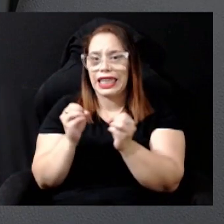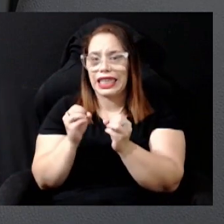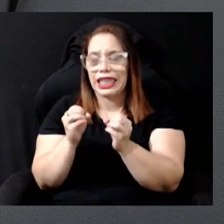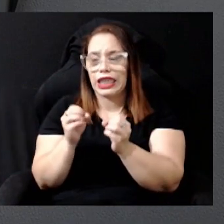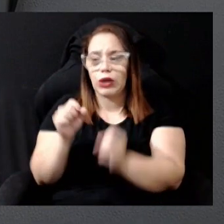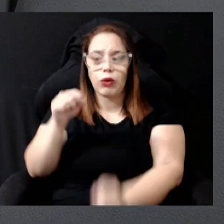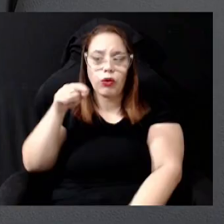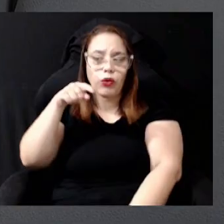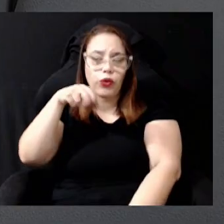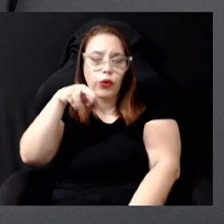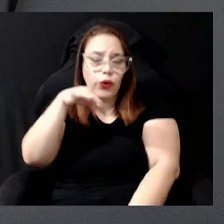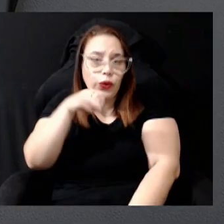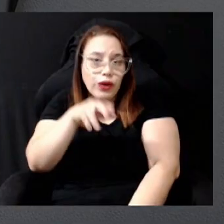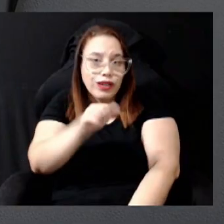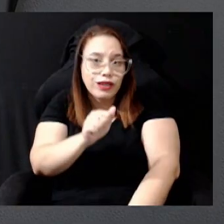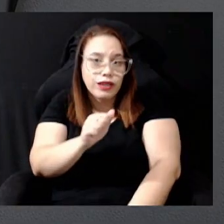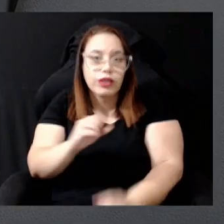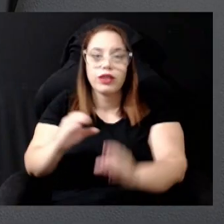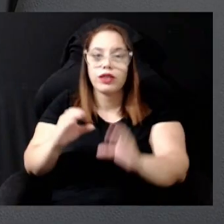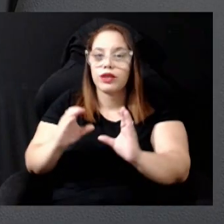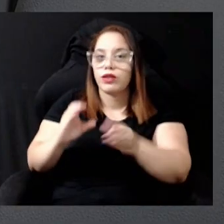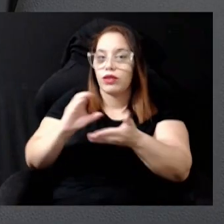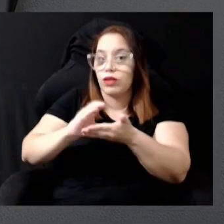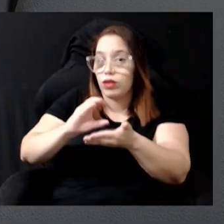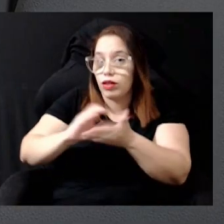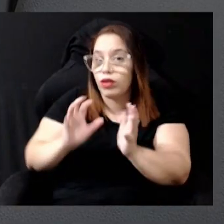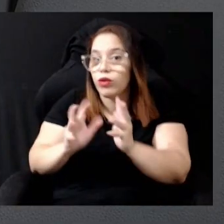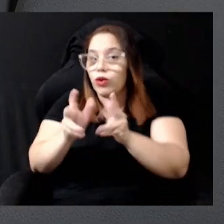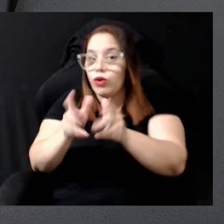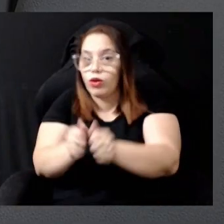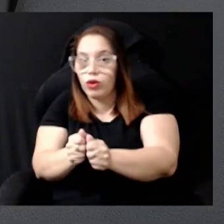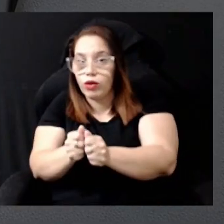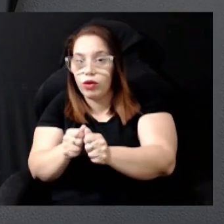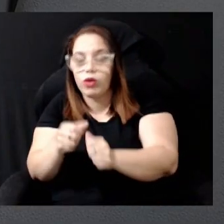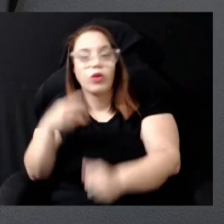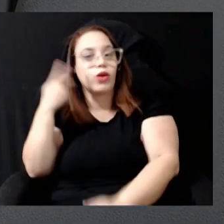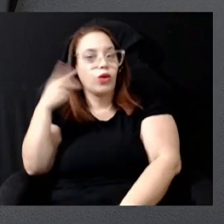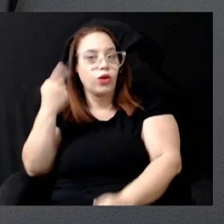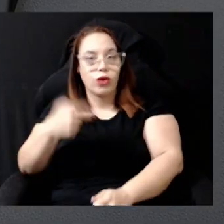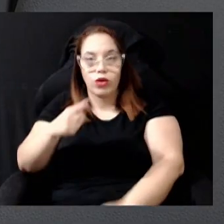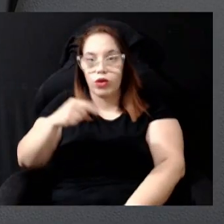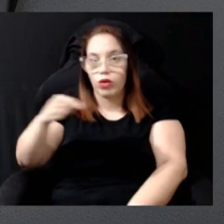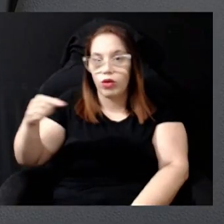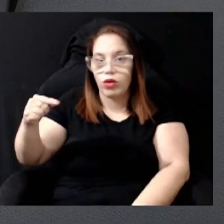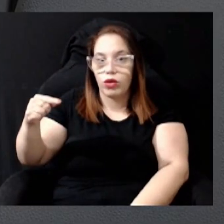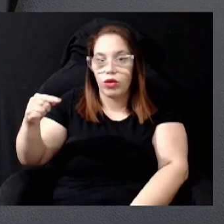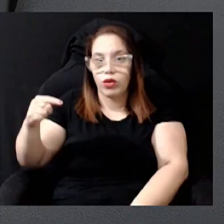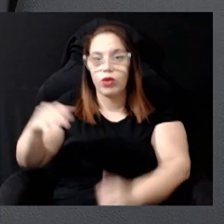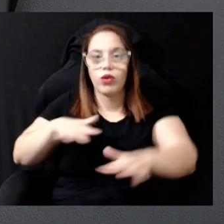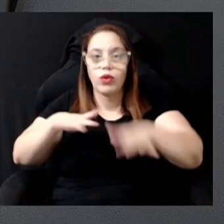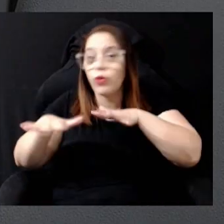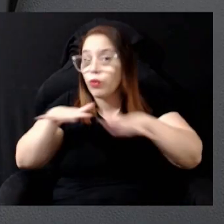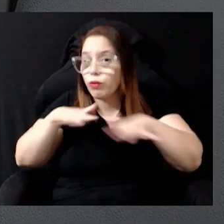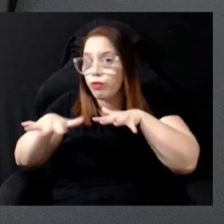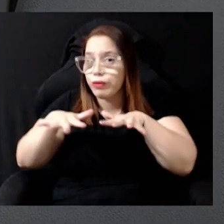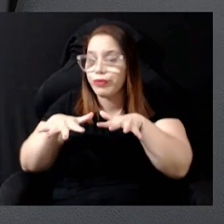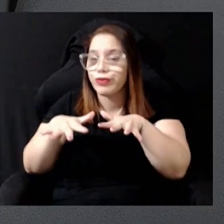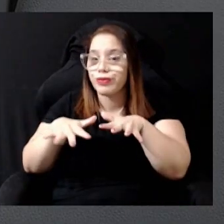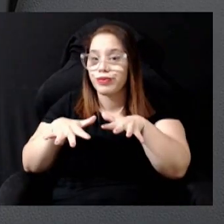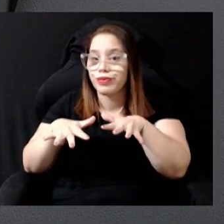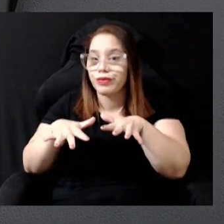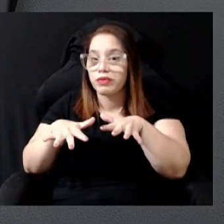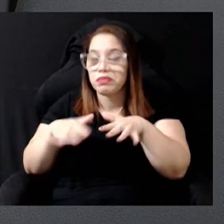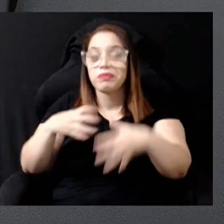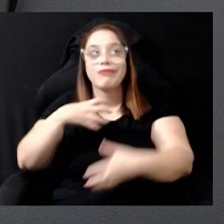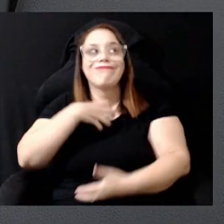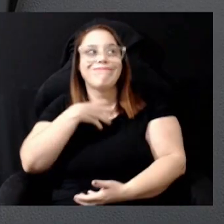com os conselheiros, junto com os demais vereadores, nós fizemos todo um movimento para sensibilizar o